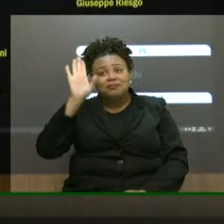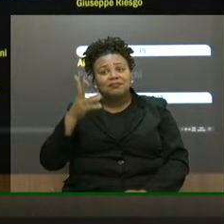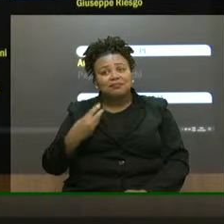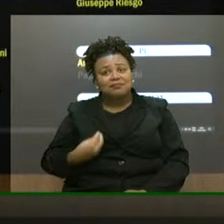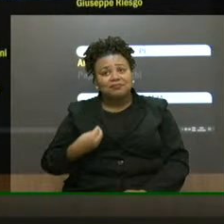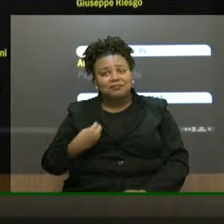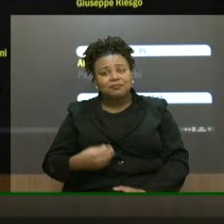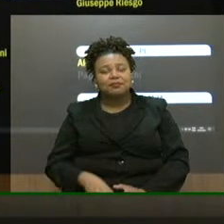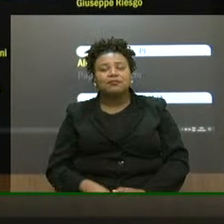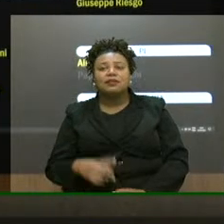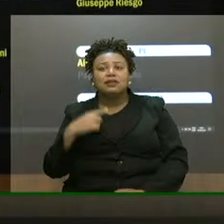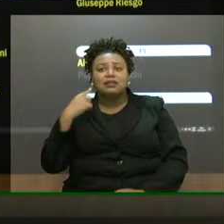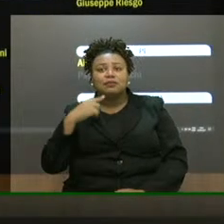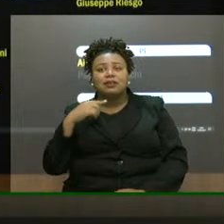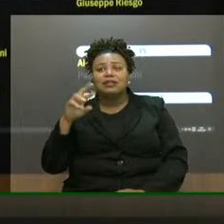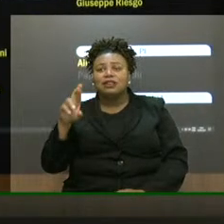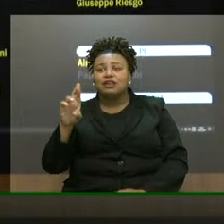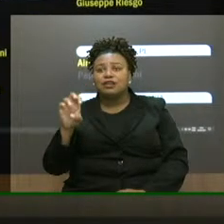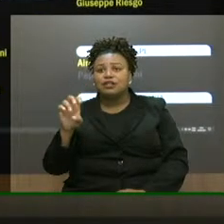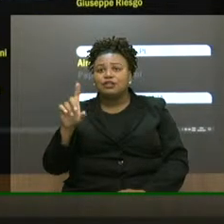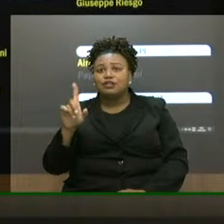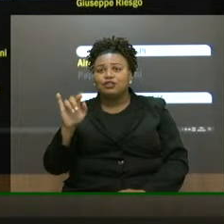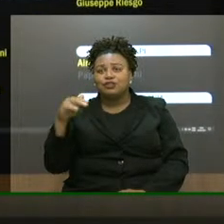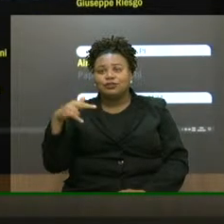Presente, presidente. Regina Becker.